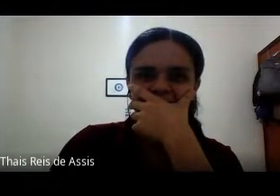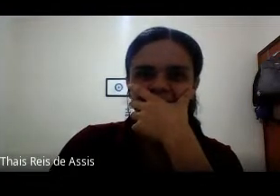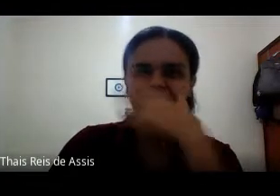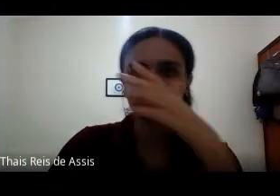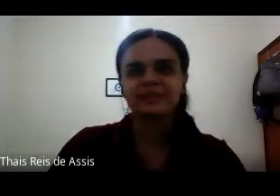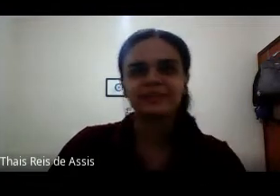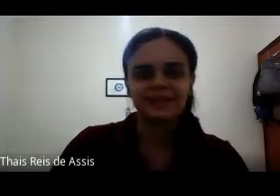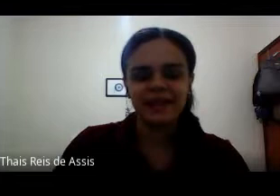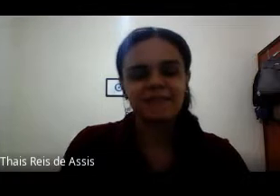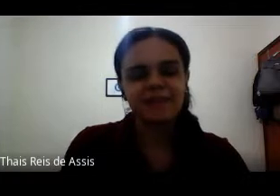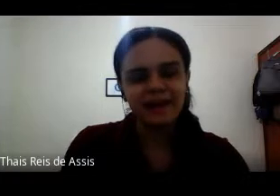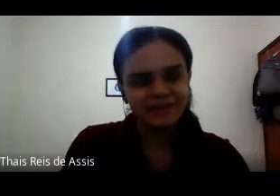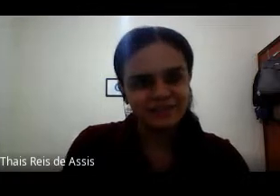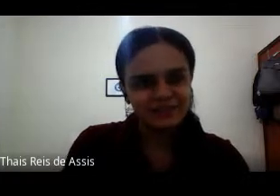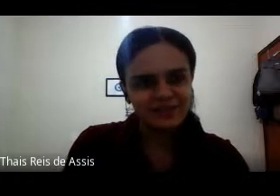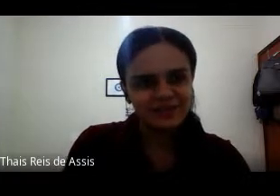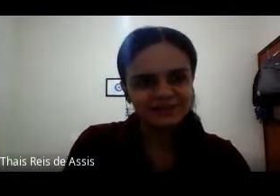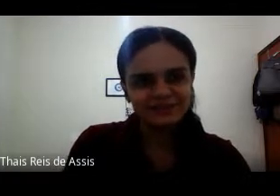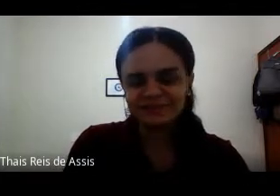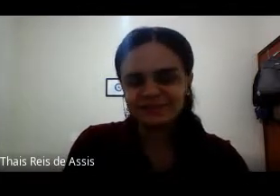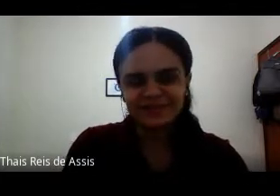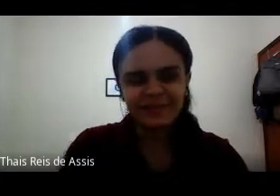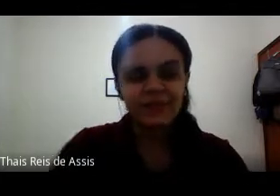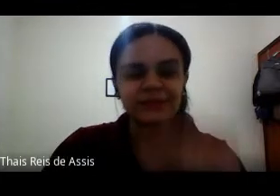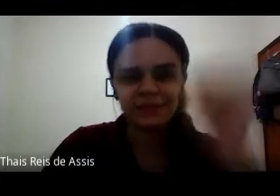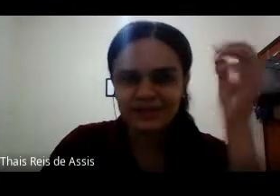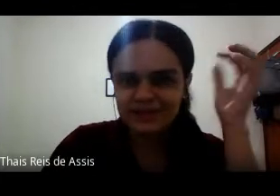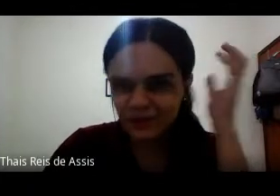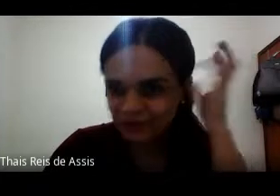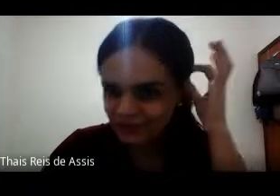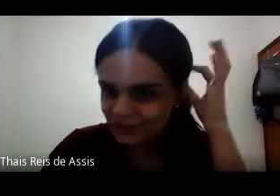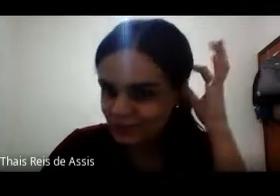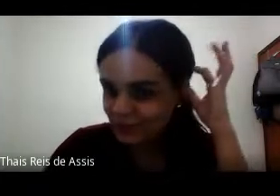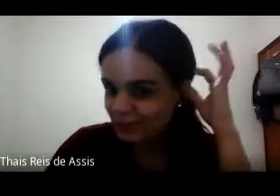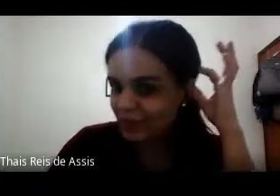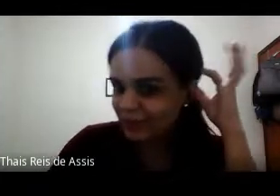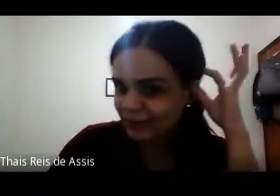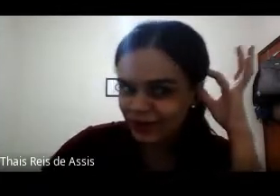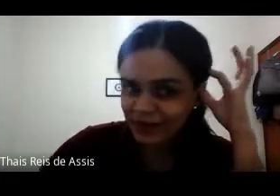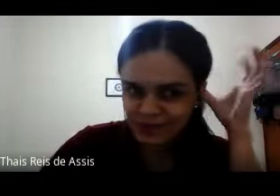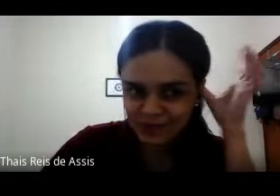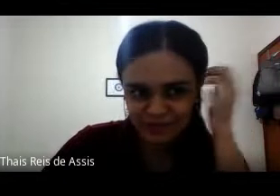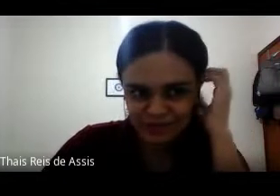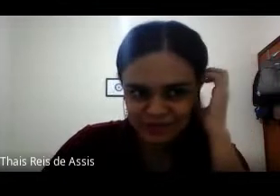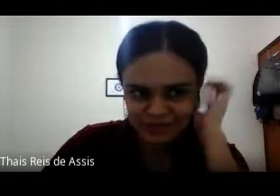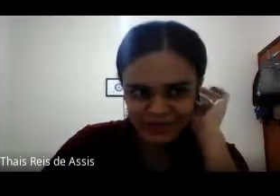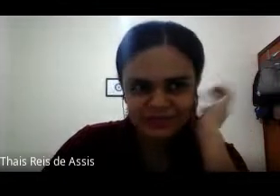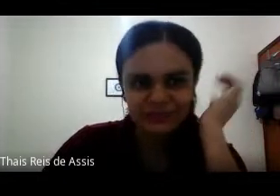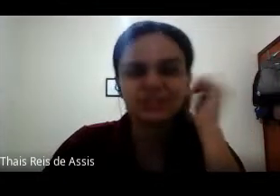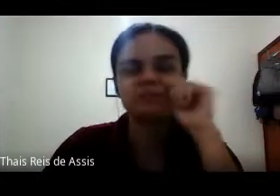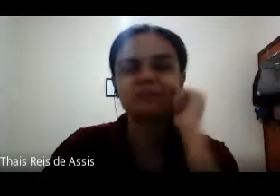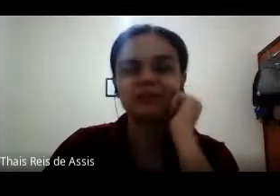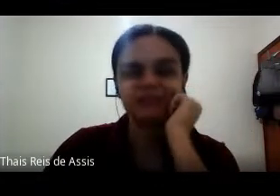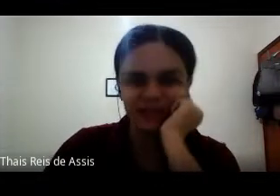isso? Barça, gente, é um... Quando eu era mais nova, a gente não tinha computador, as coisas, para fazer pesquisa.